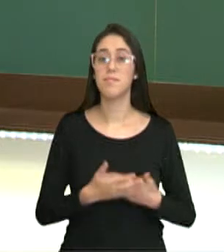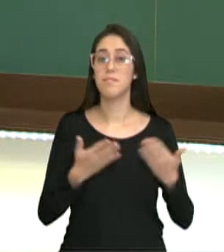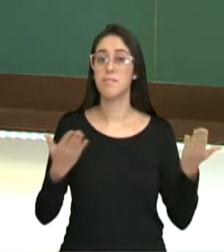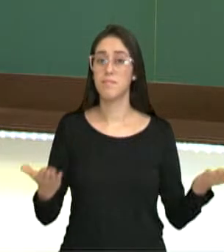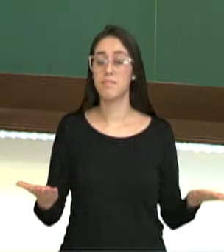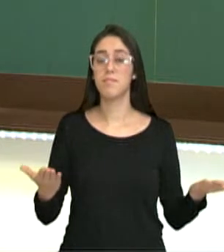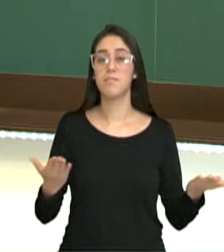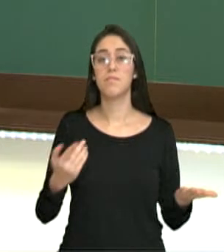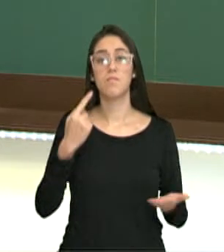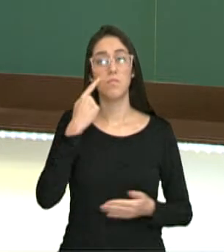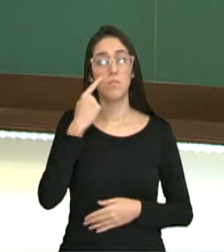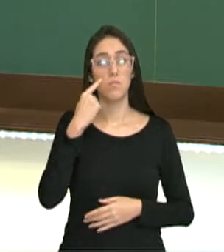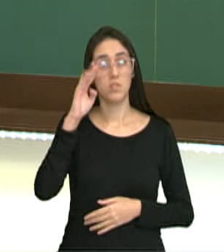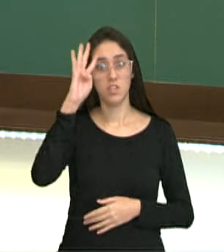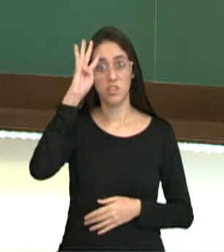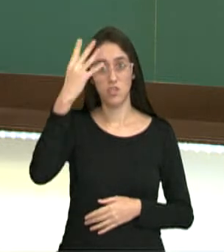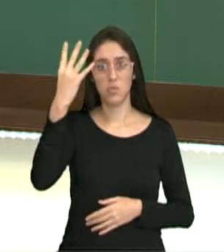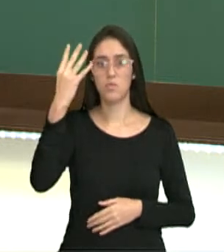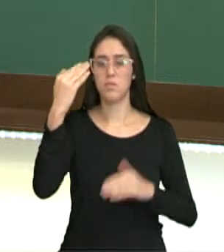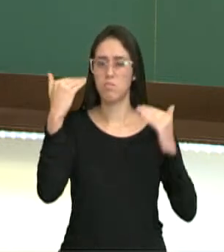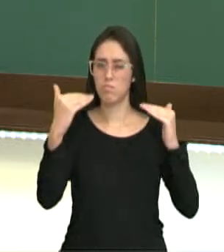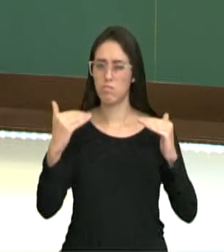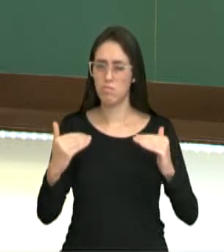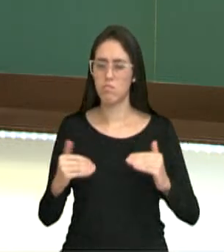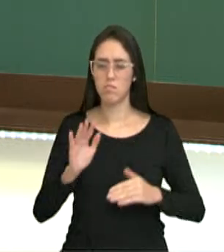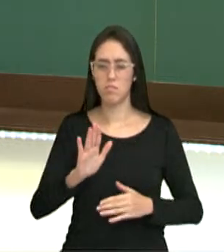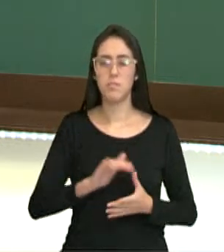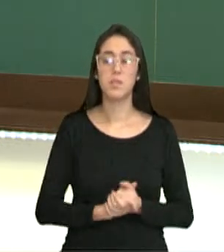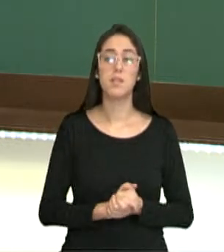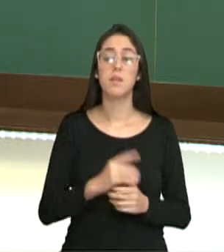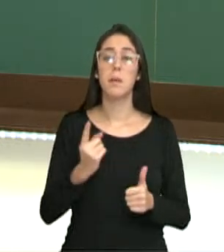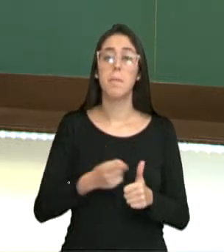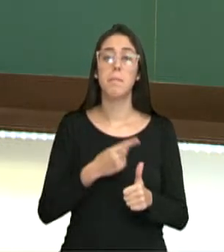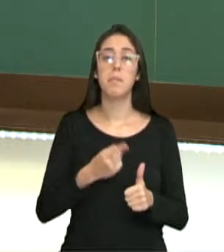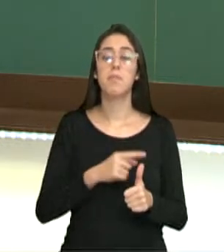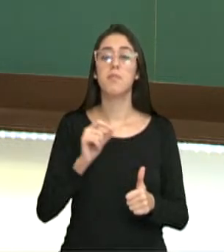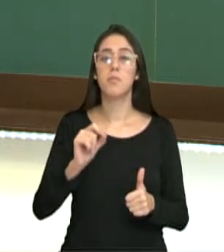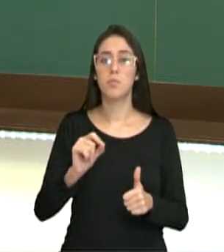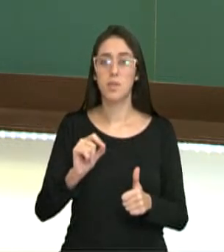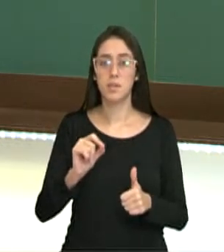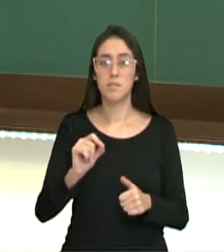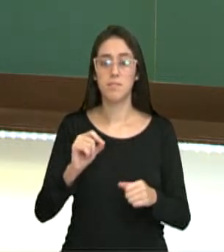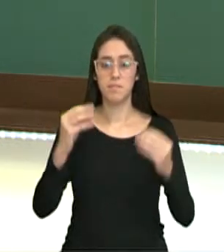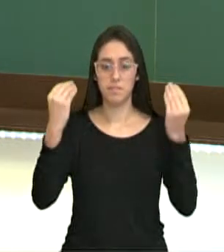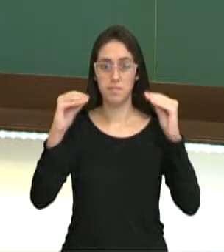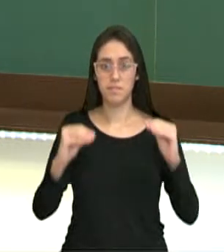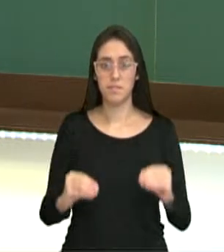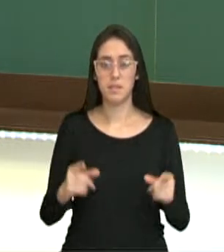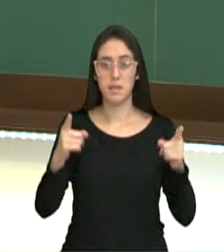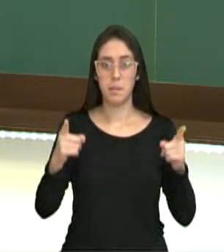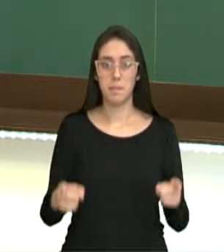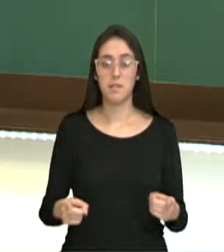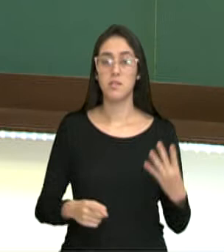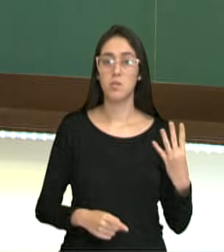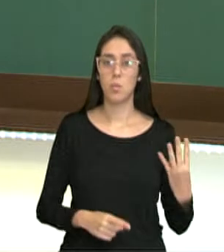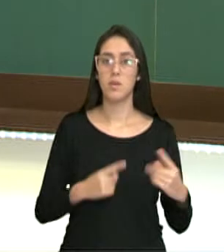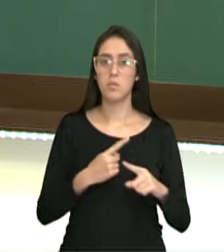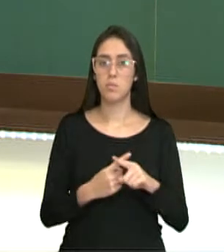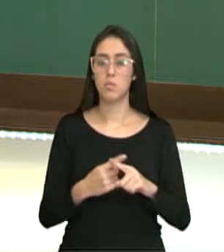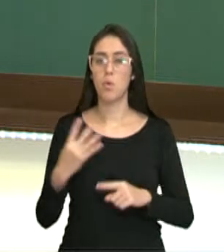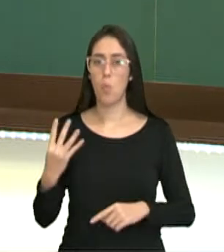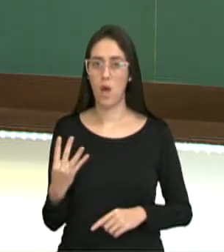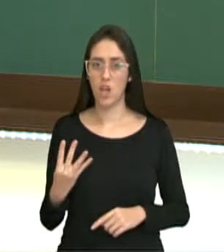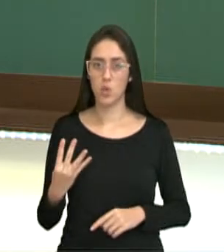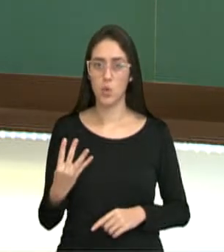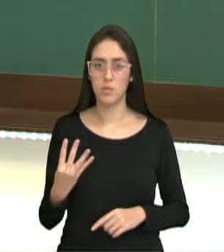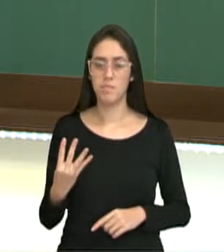vamos resolver passo a passo. Então, primeiramente, eu monto, né, a minha matriz 4 por 4. Então, isso acho que